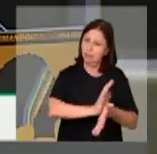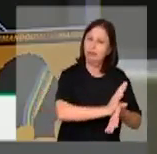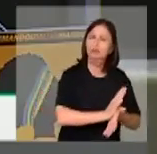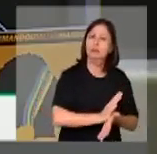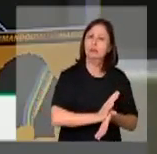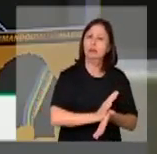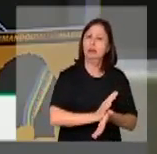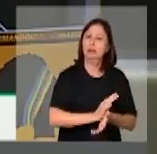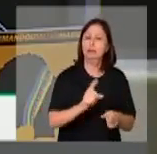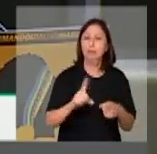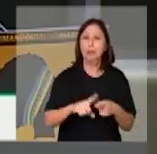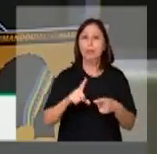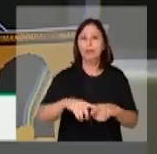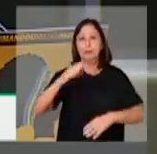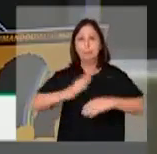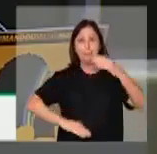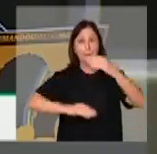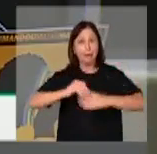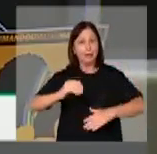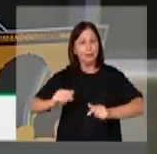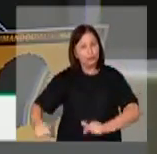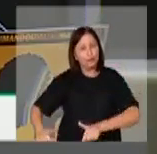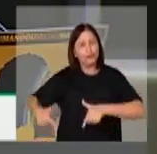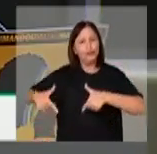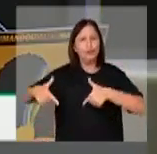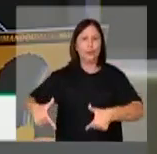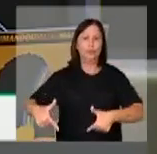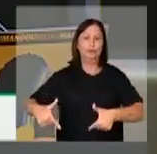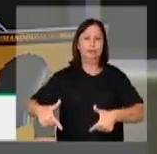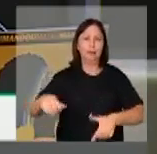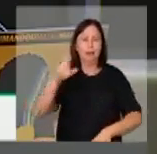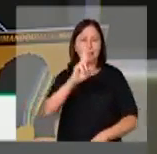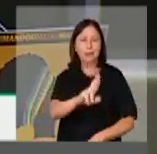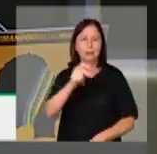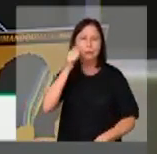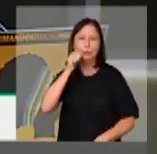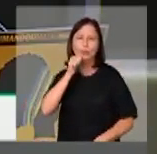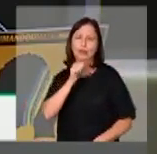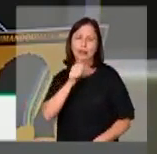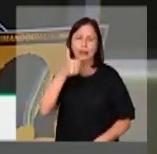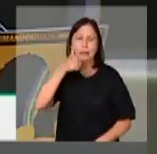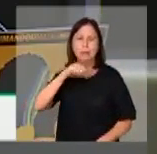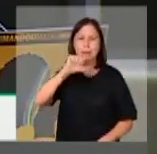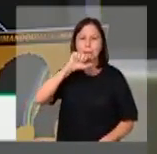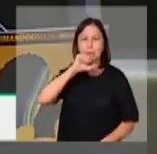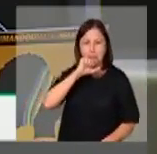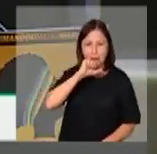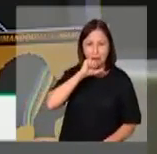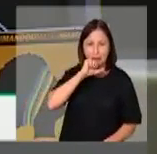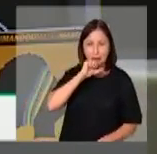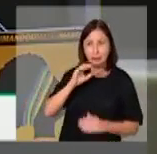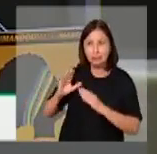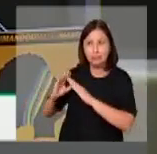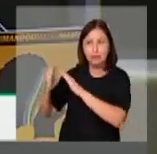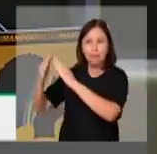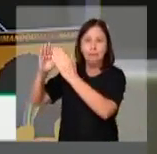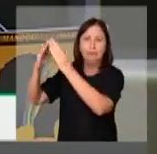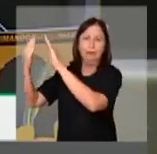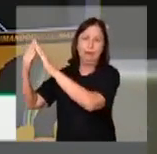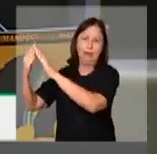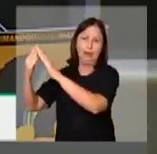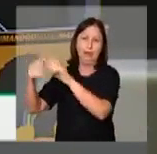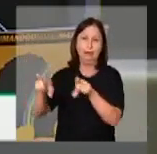como mulher, mãe, favelada, negra, lésbica,